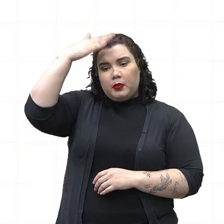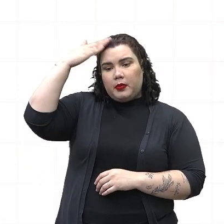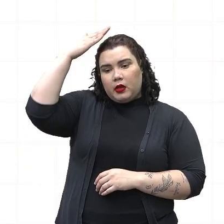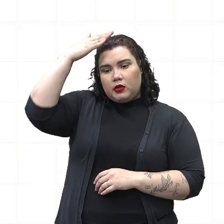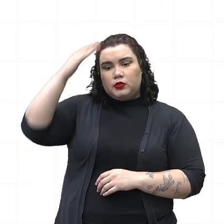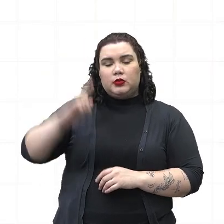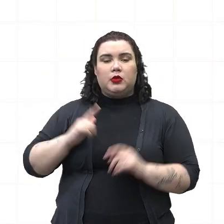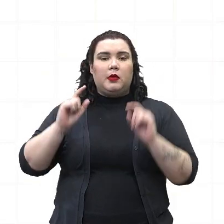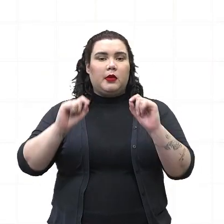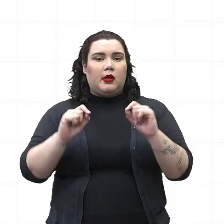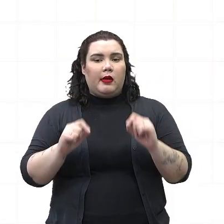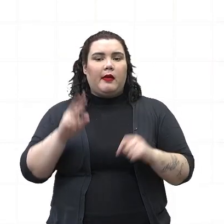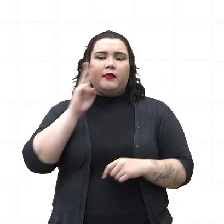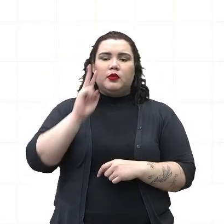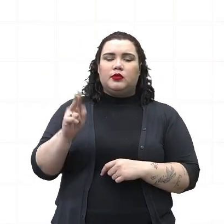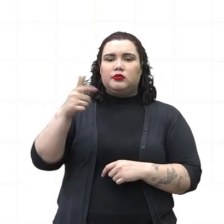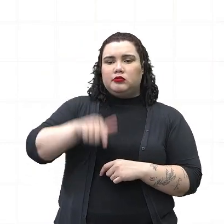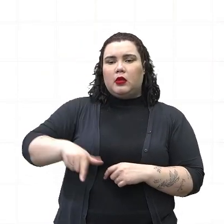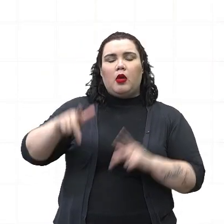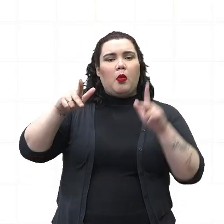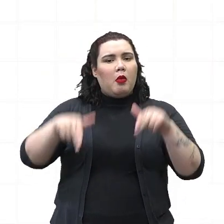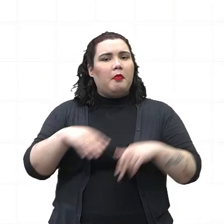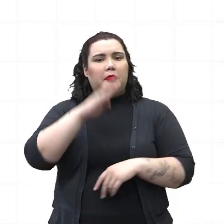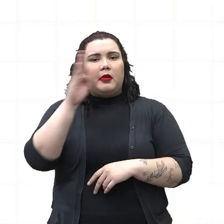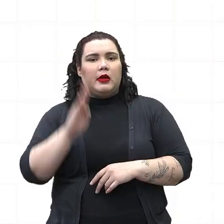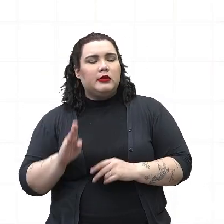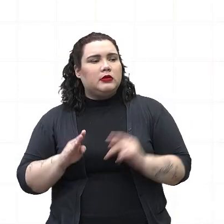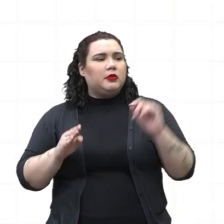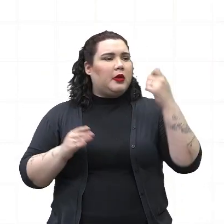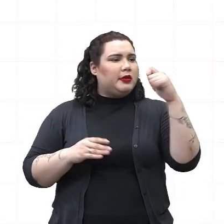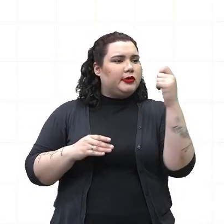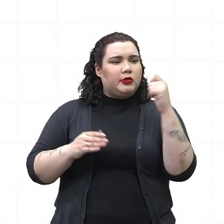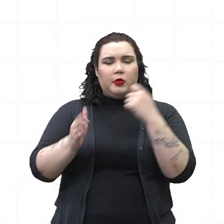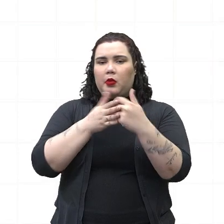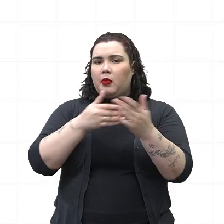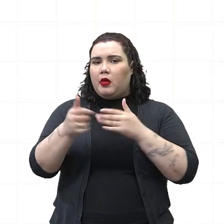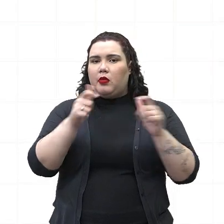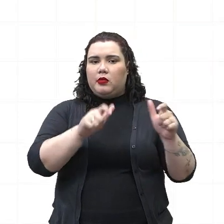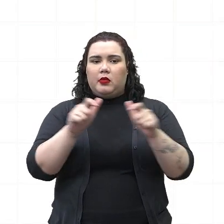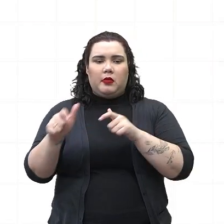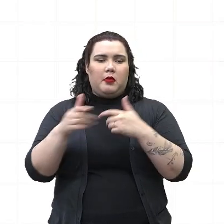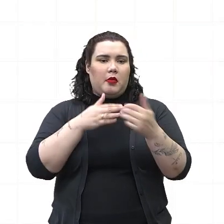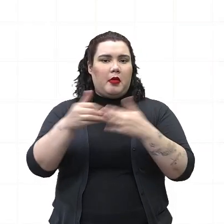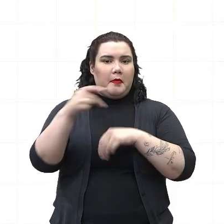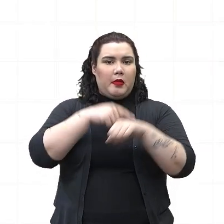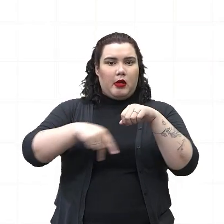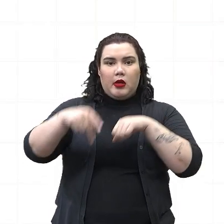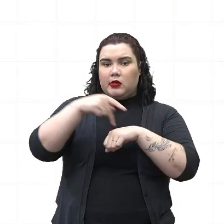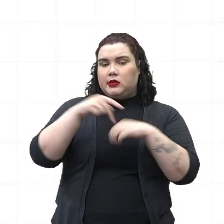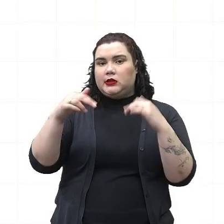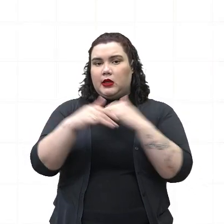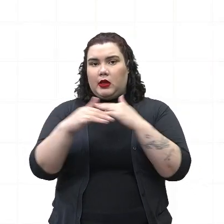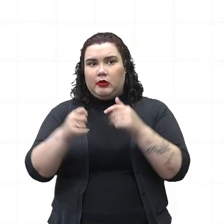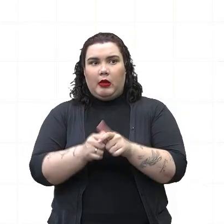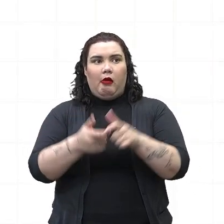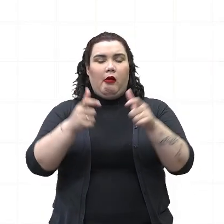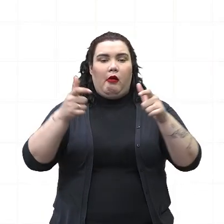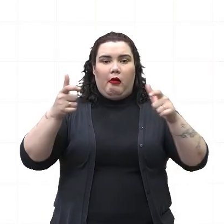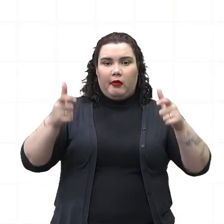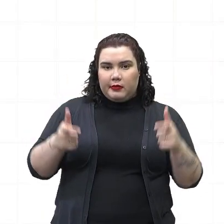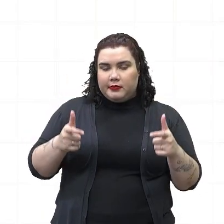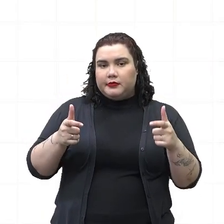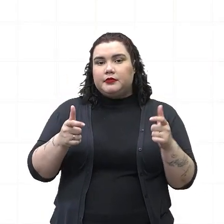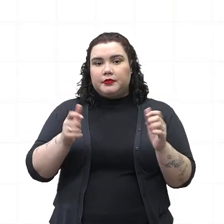situações como essa aí se repetem tanto no Brasil, quanto na Argentina, quanto em qualquer país, qualquer cidade que é muito grande, que é uma